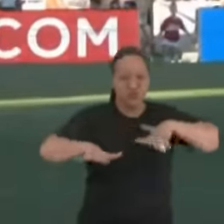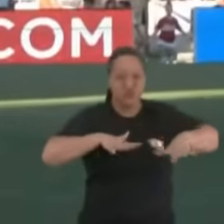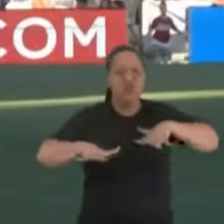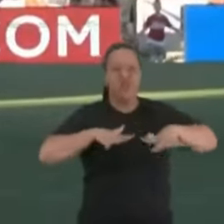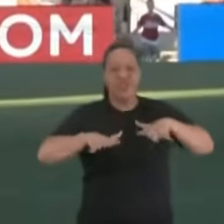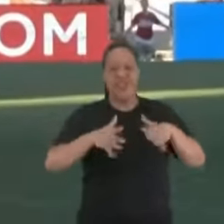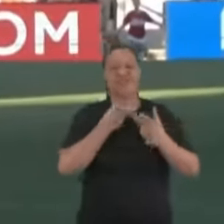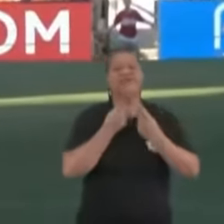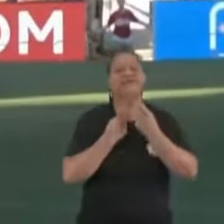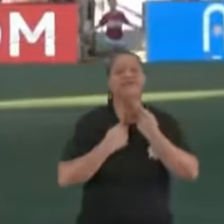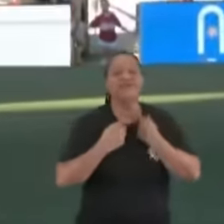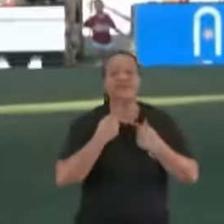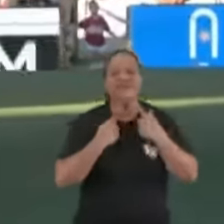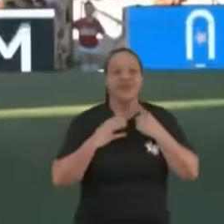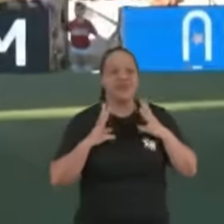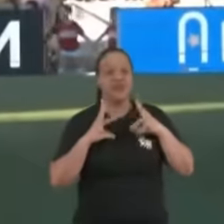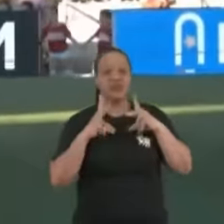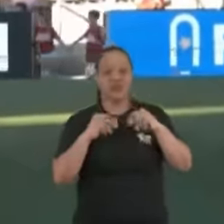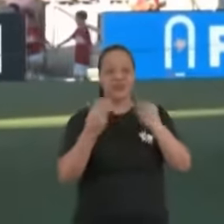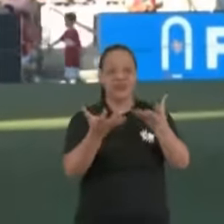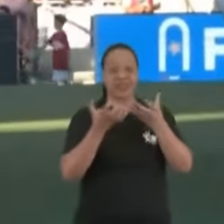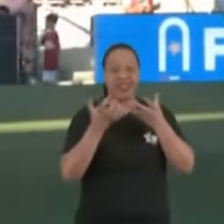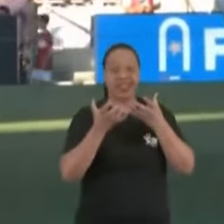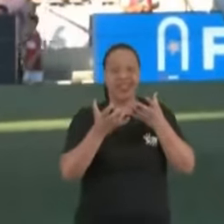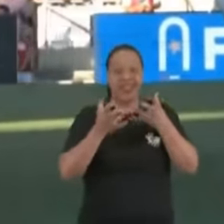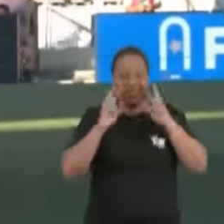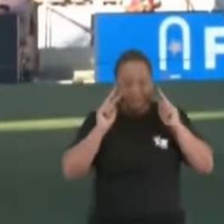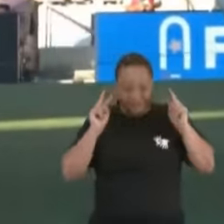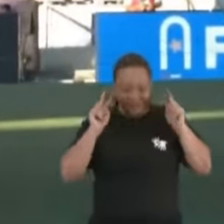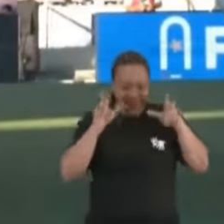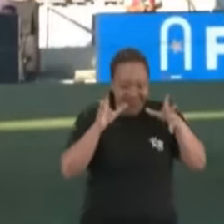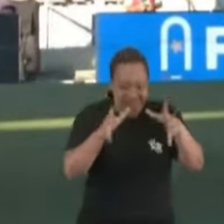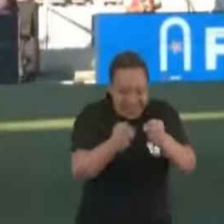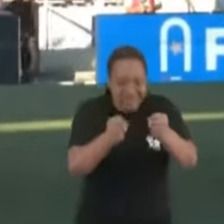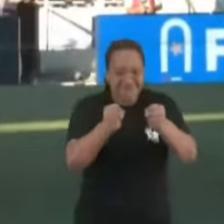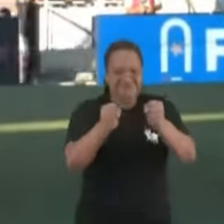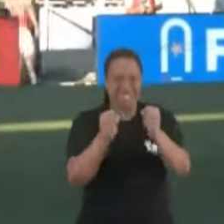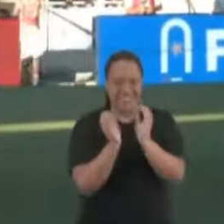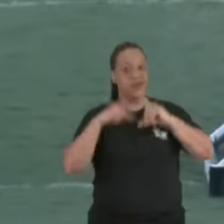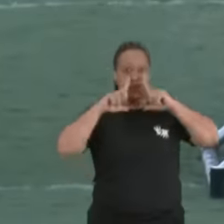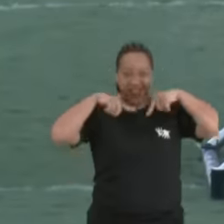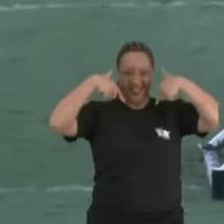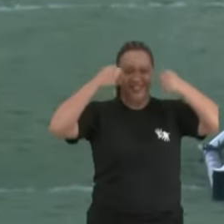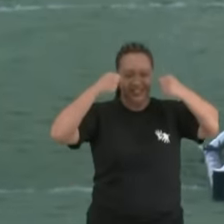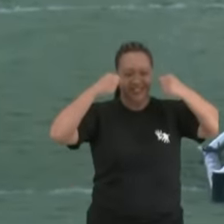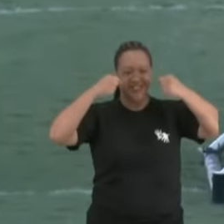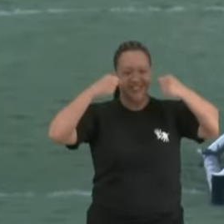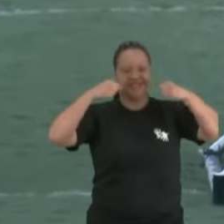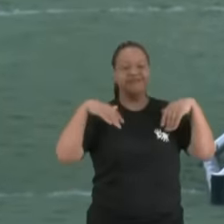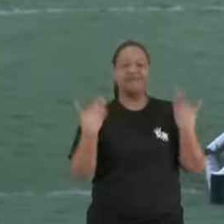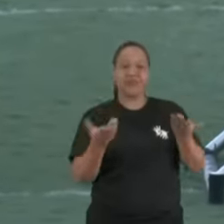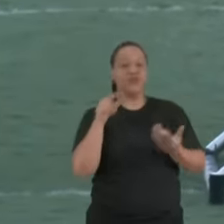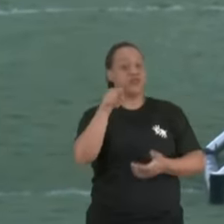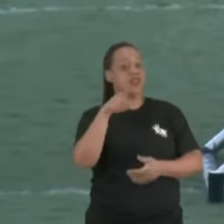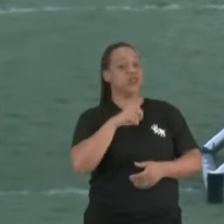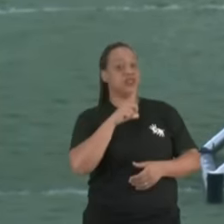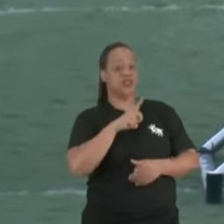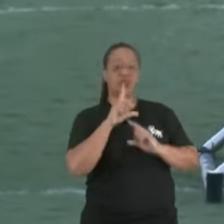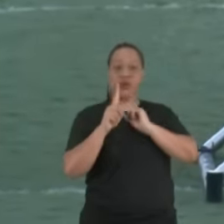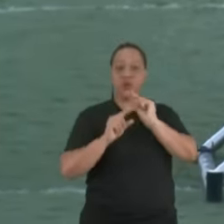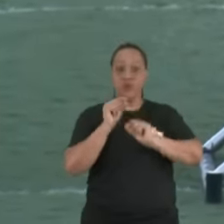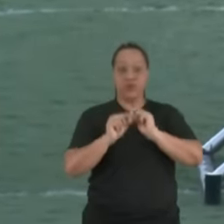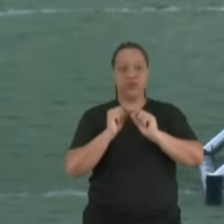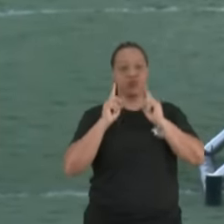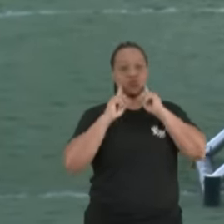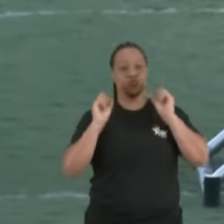de desejo que todos eles querem tocar, levar para casa. Você tem a questão